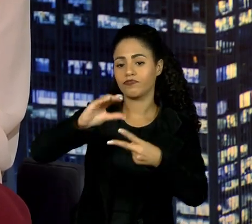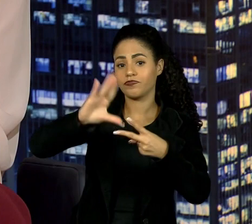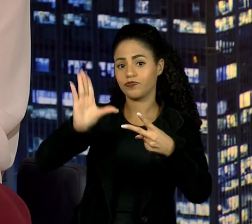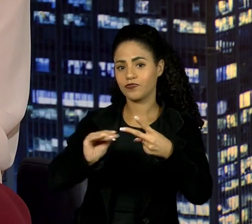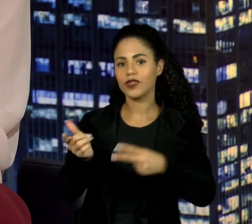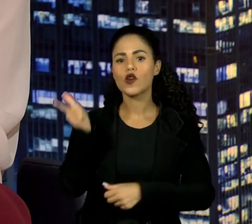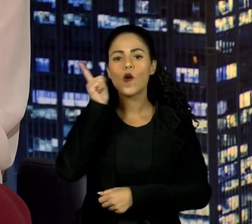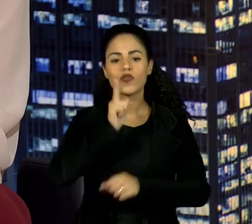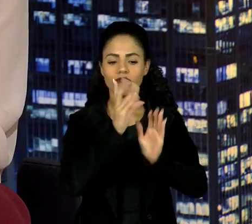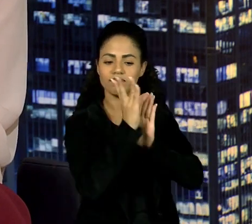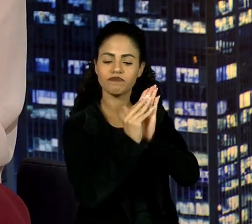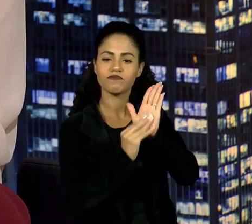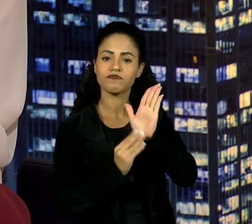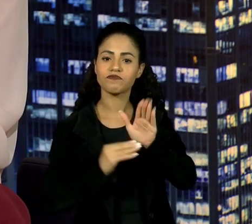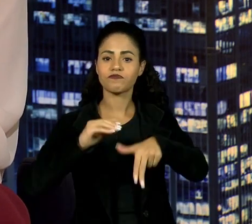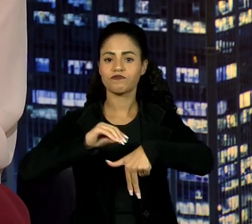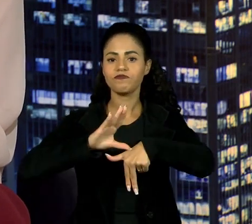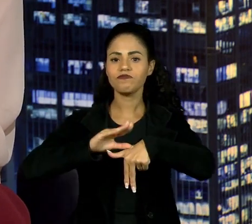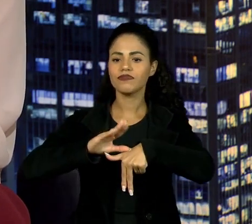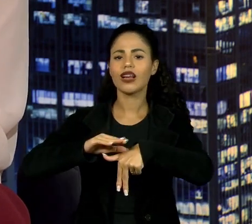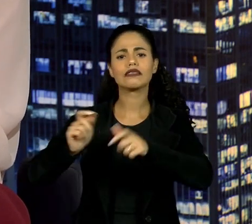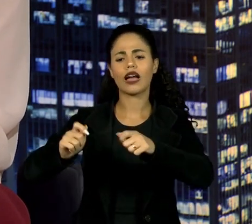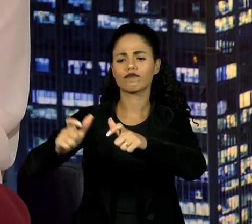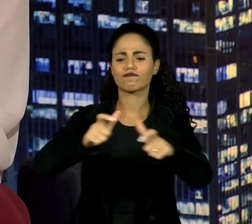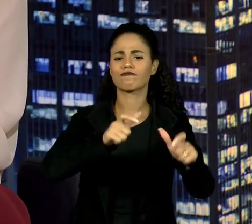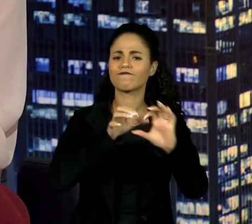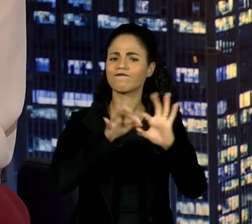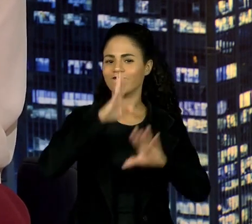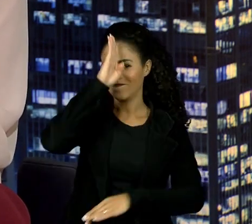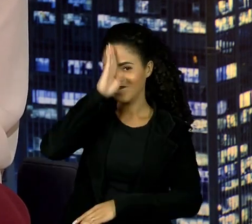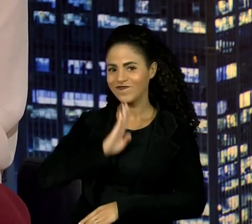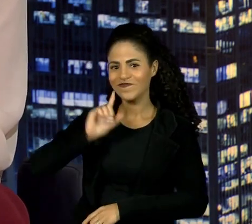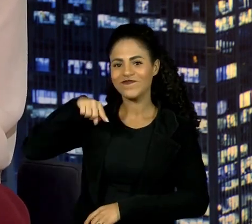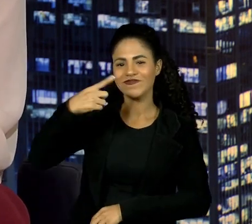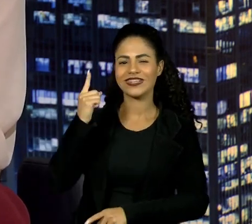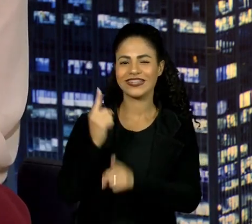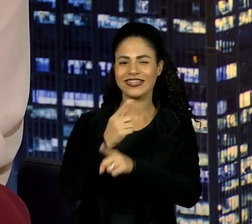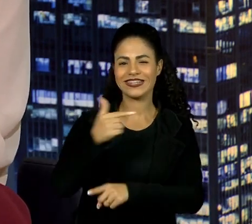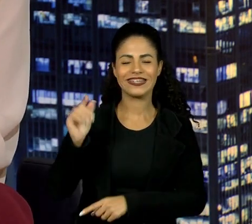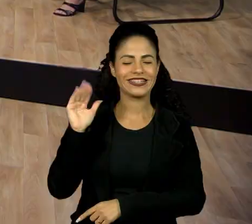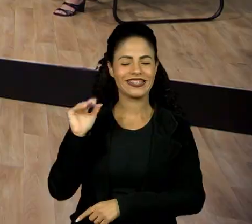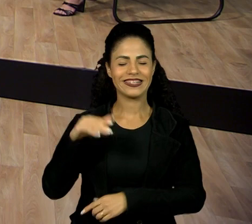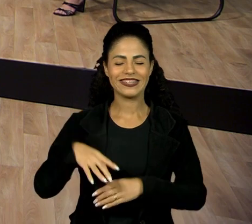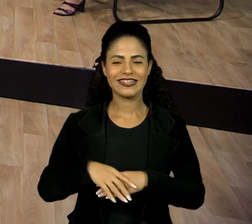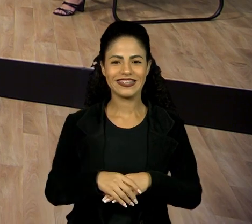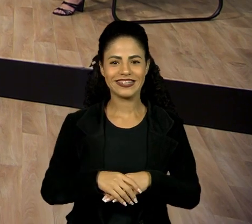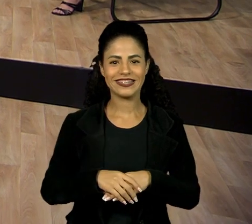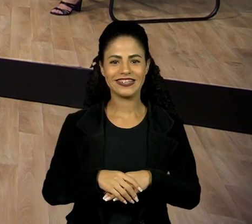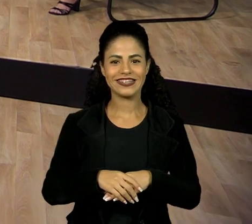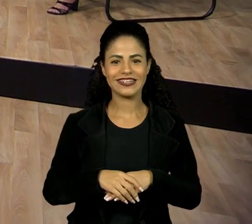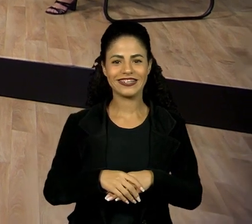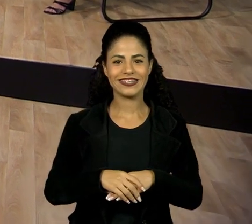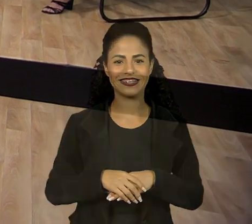os conteúdos da TV Cultura de onde estiver, sempre de graça. Até a semana que vem. Tchau.